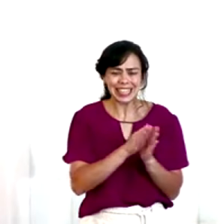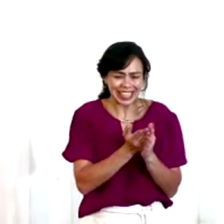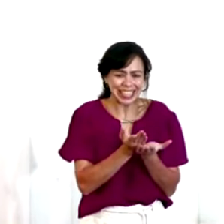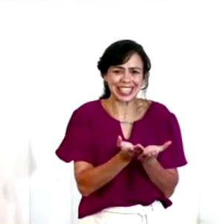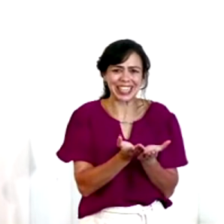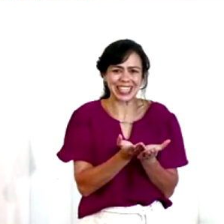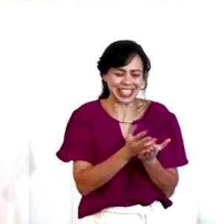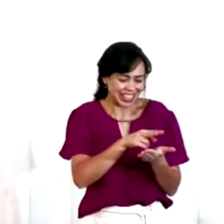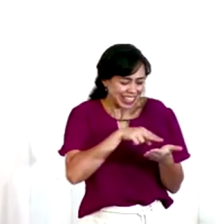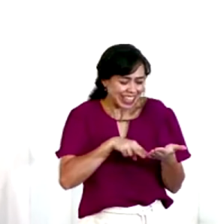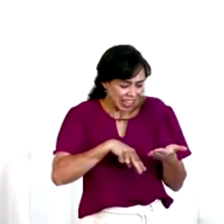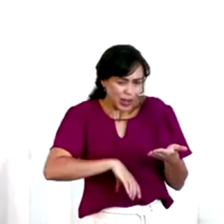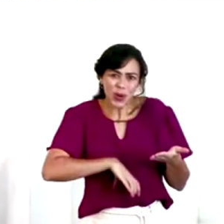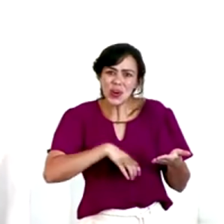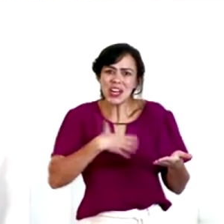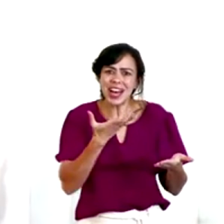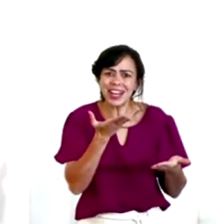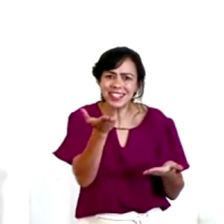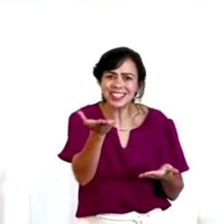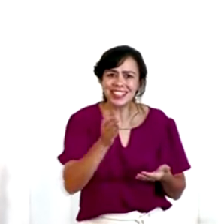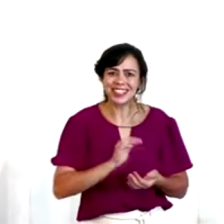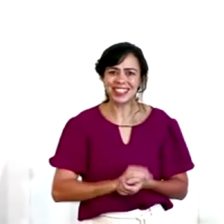presbíteros, diáconos,